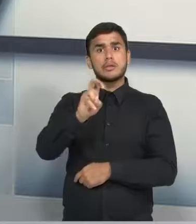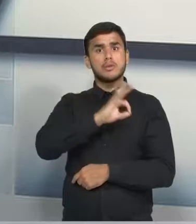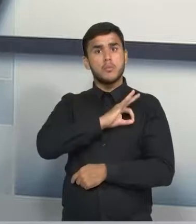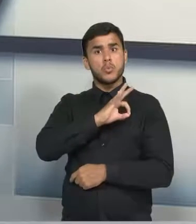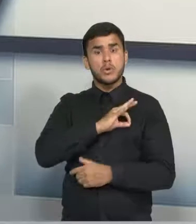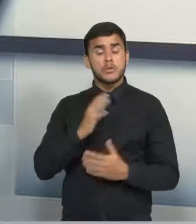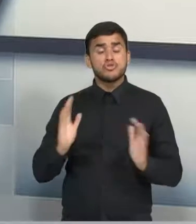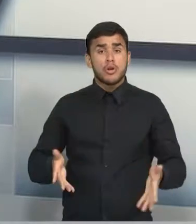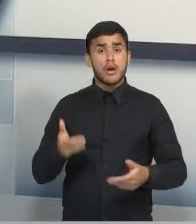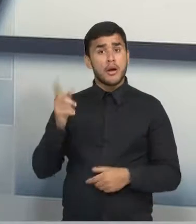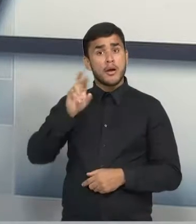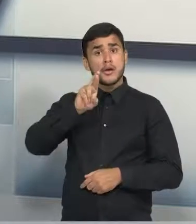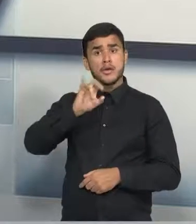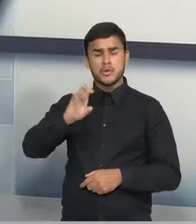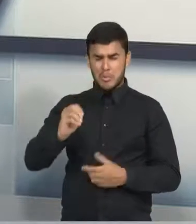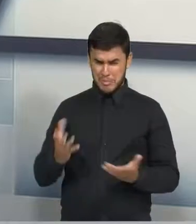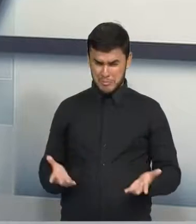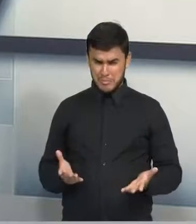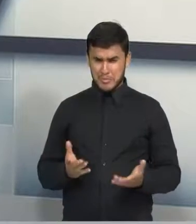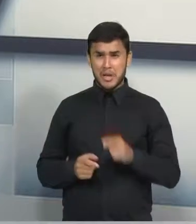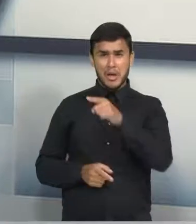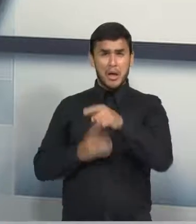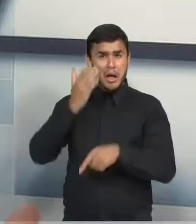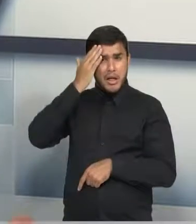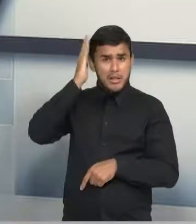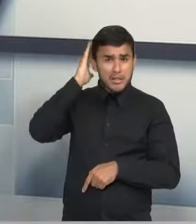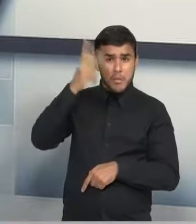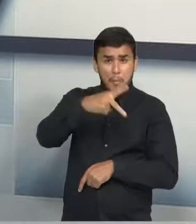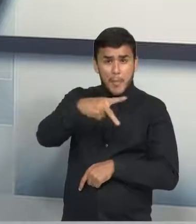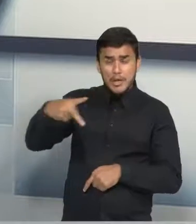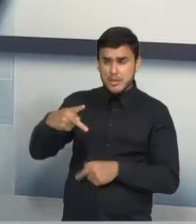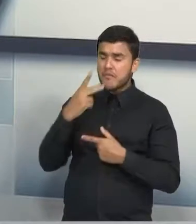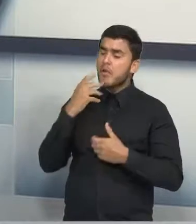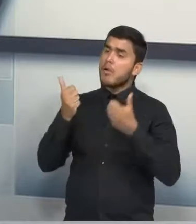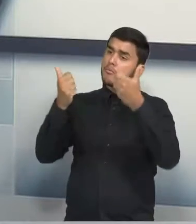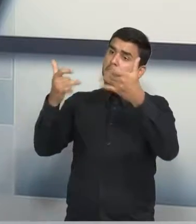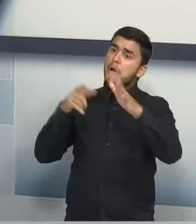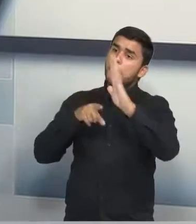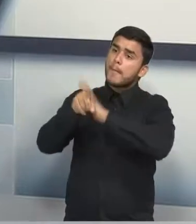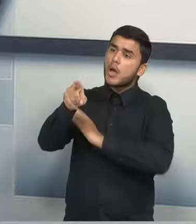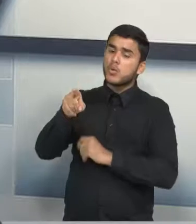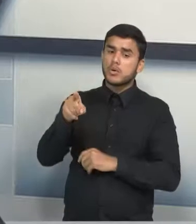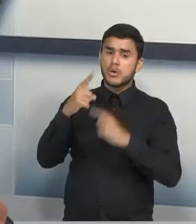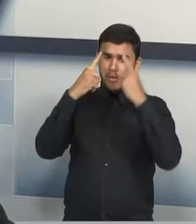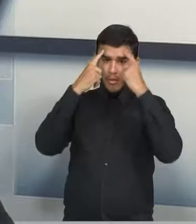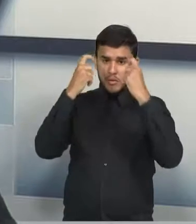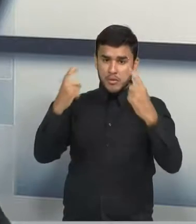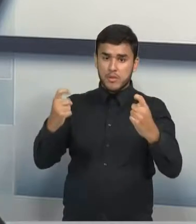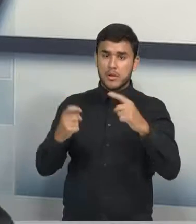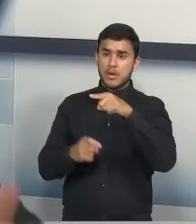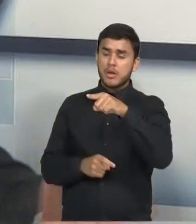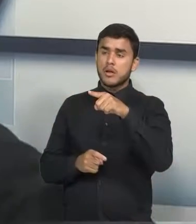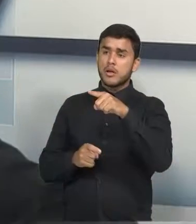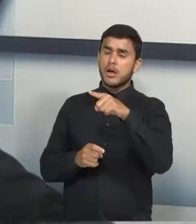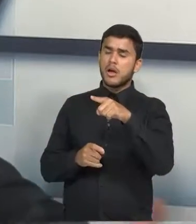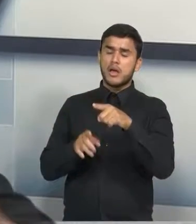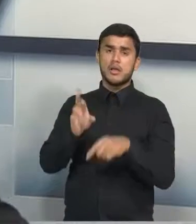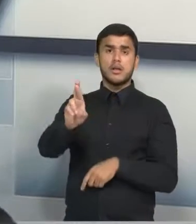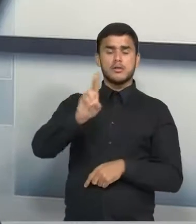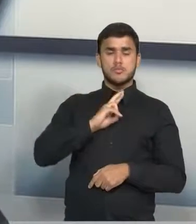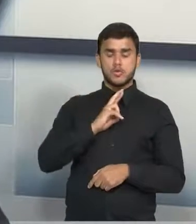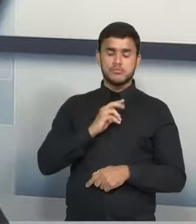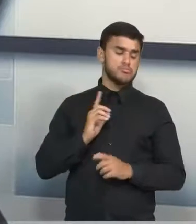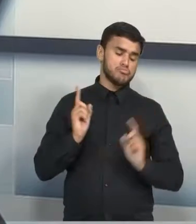de violência com Michel Temer, ele lhe responde dizendo que está lutando para resolver o problema da